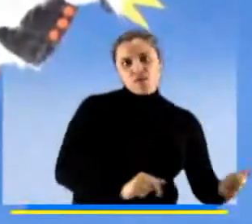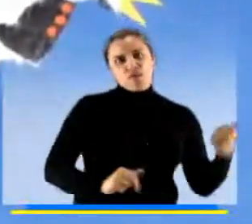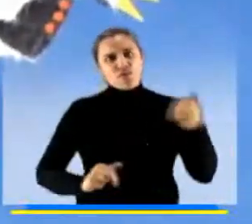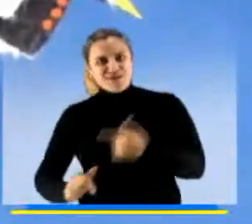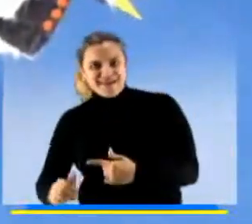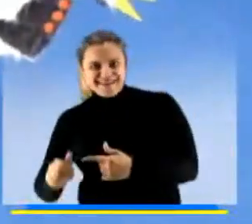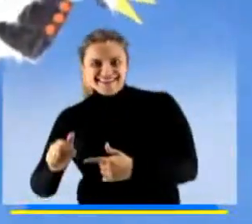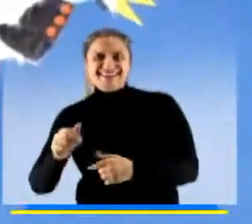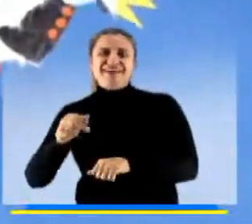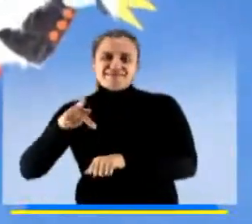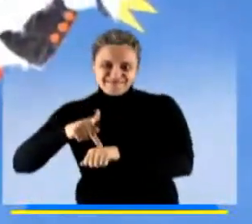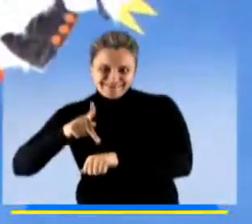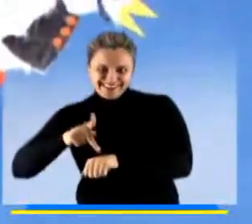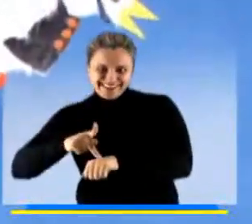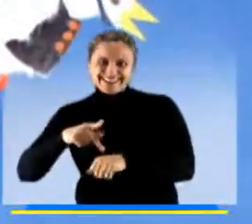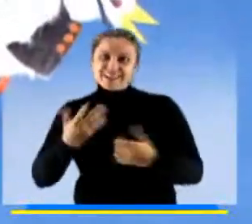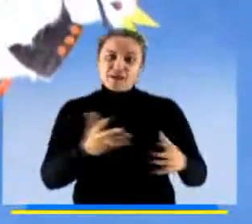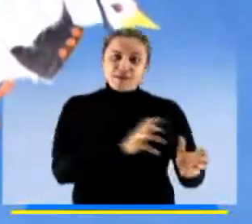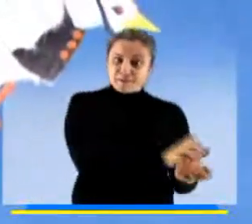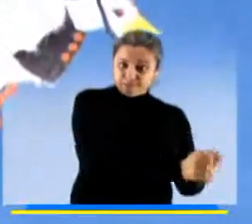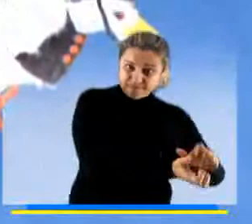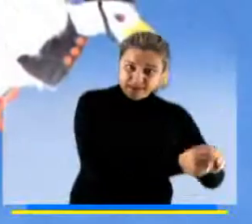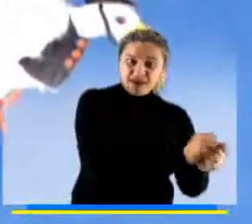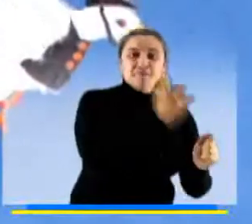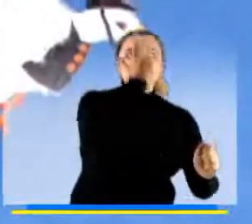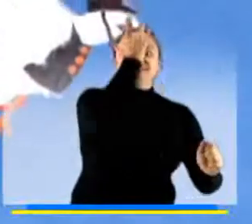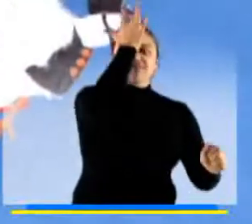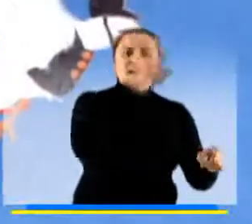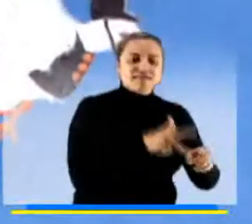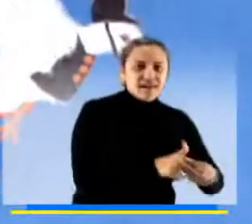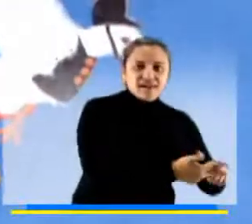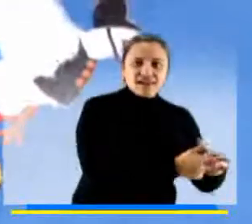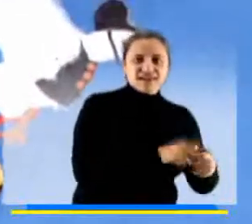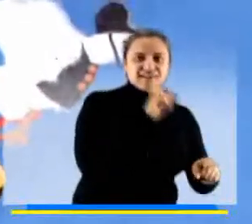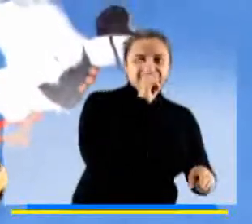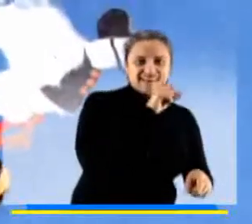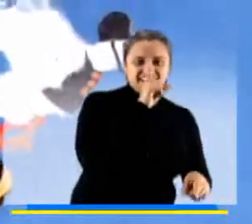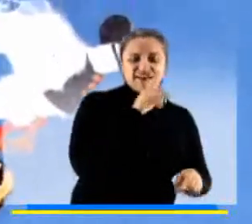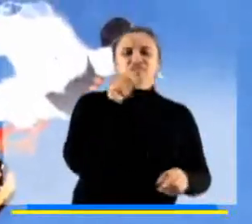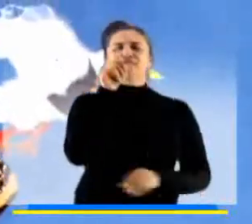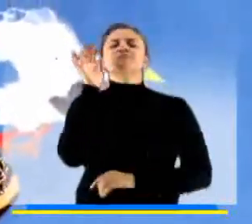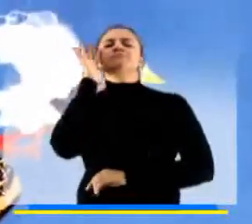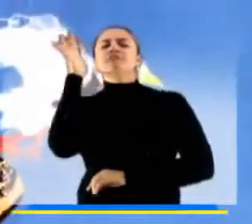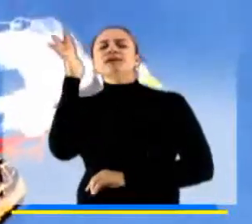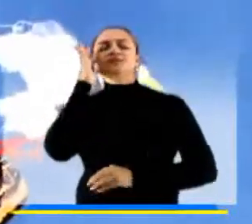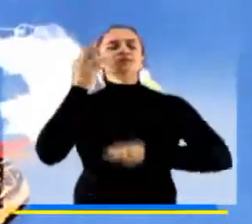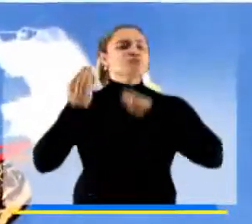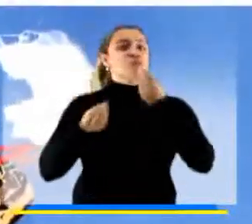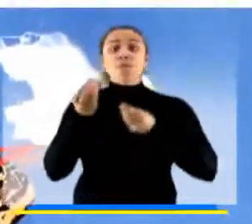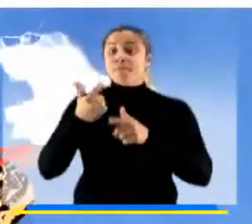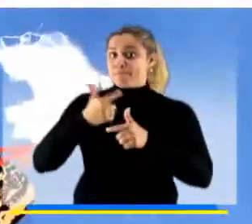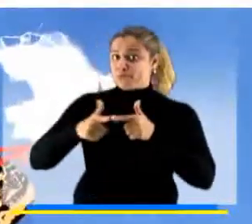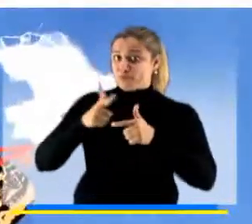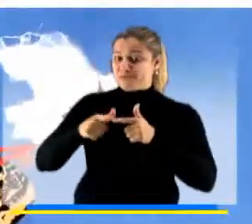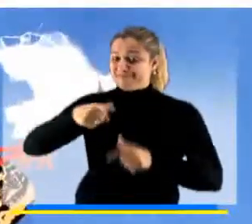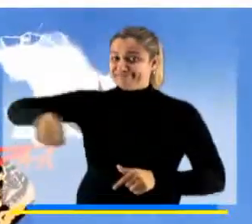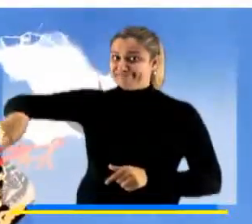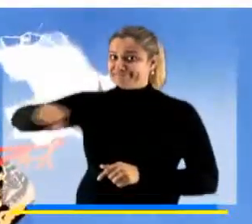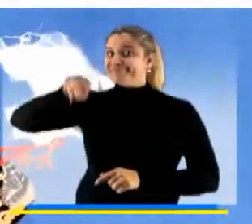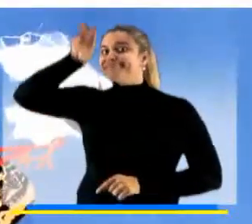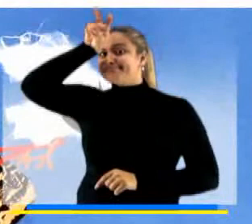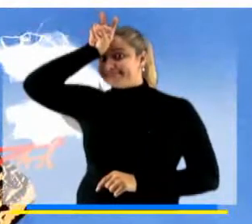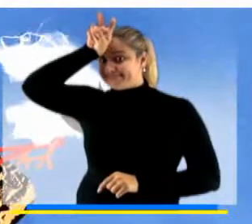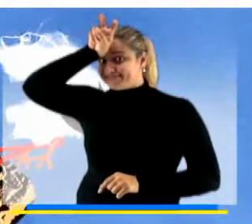é que no barro se podem corrigir os erros. Você já pensou que problema devia ser para os